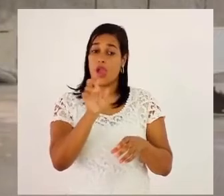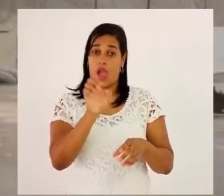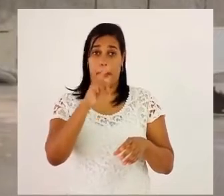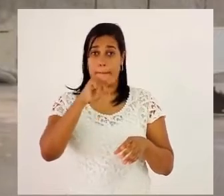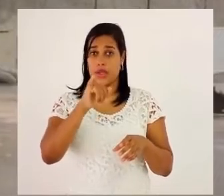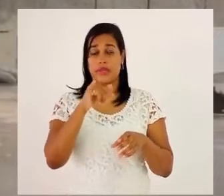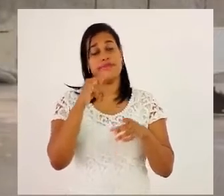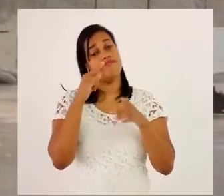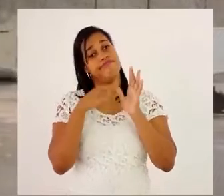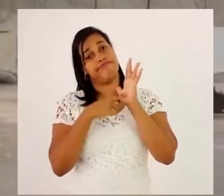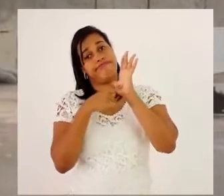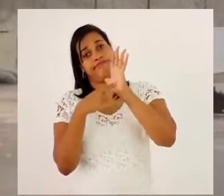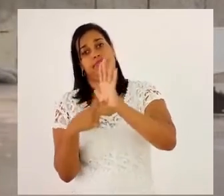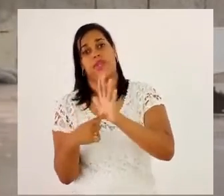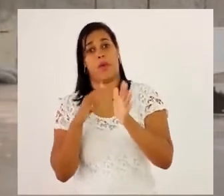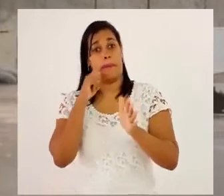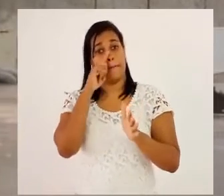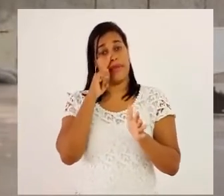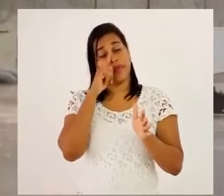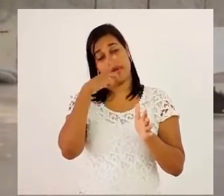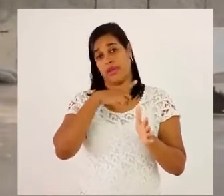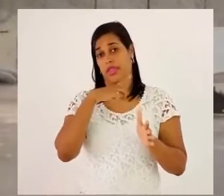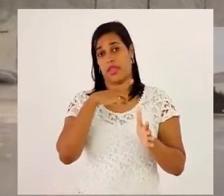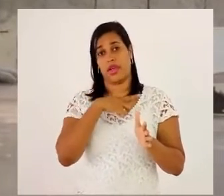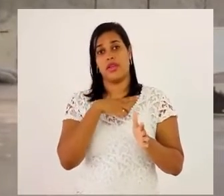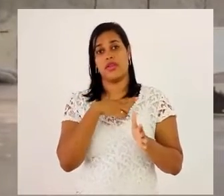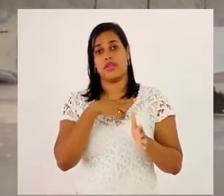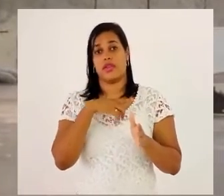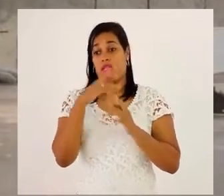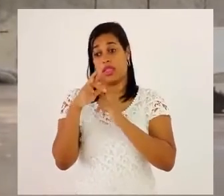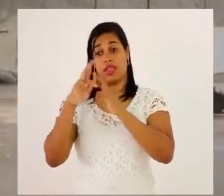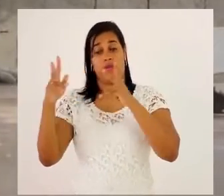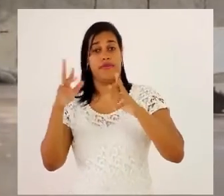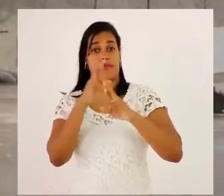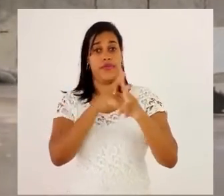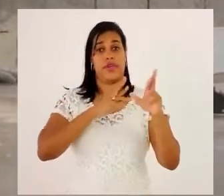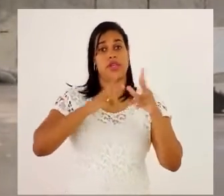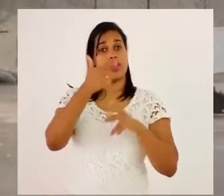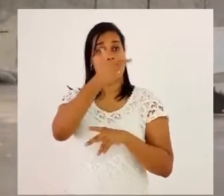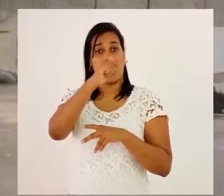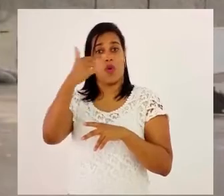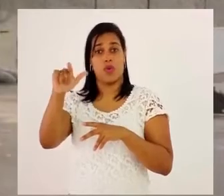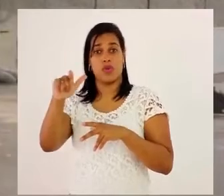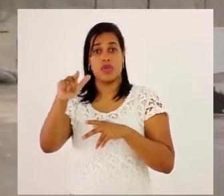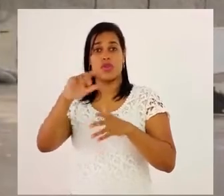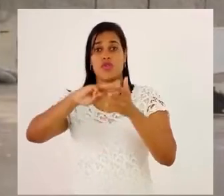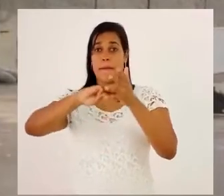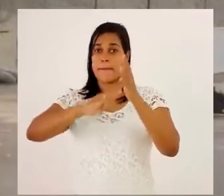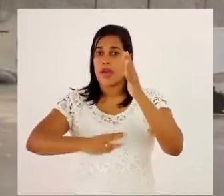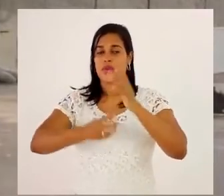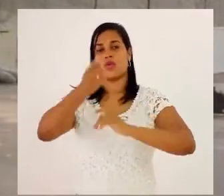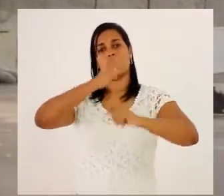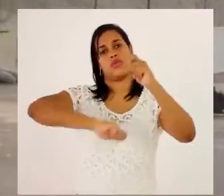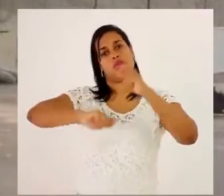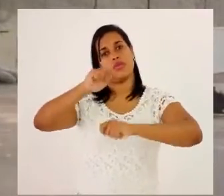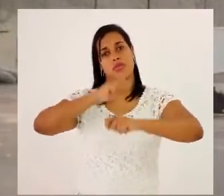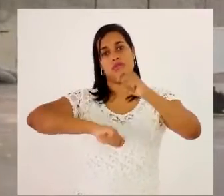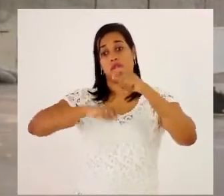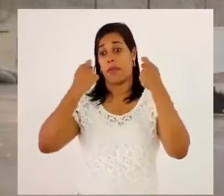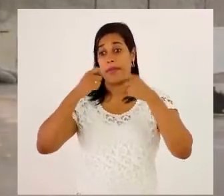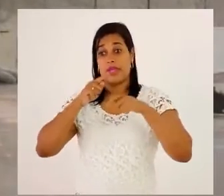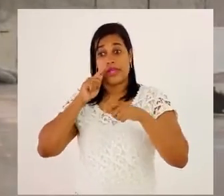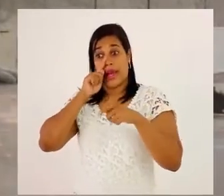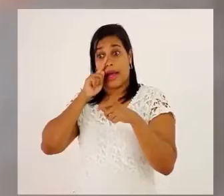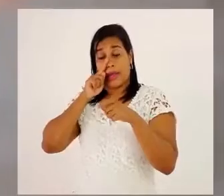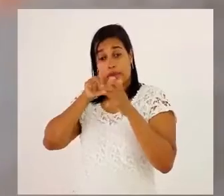mesma forma. Diferente dos EPCs, diferente das medidas administrativas, que a gente tenta eliminar o risco antes de chegar